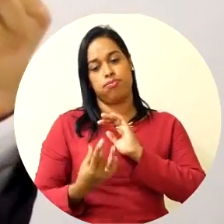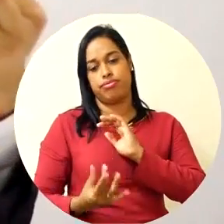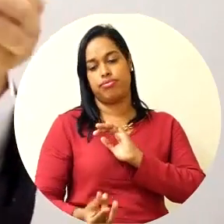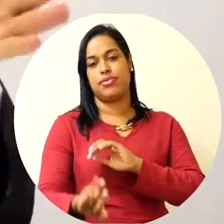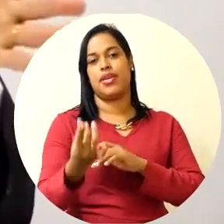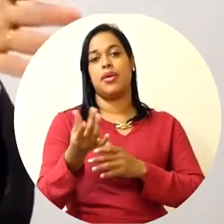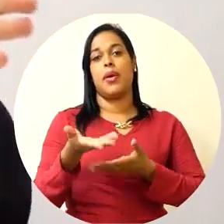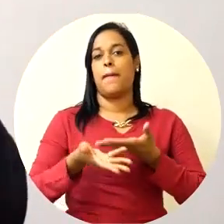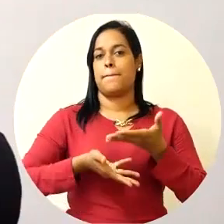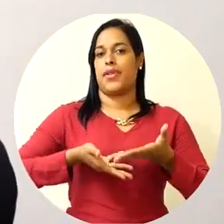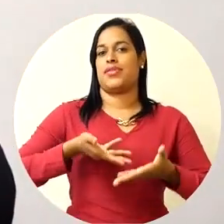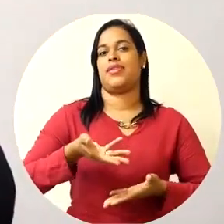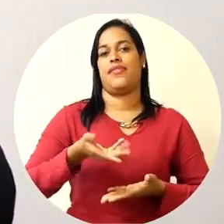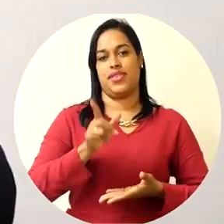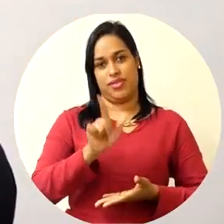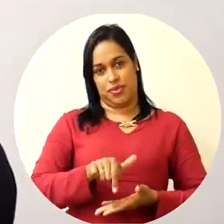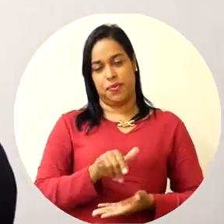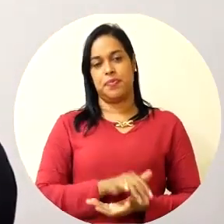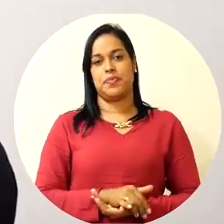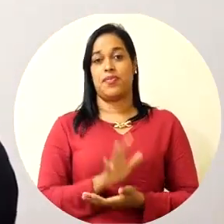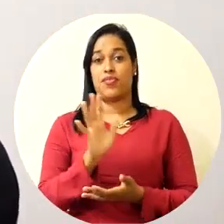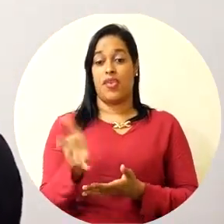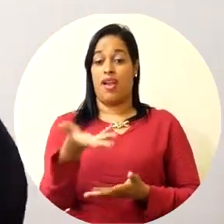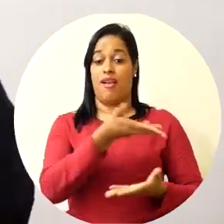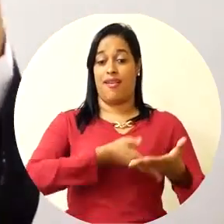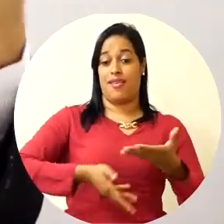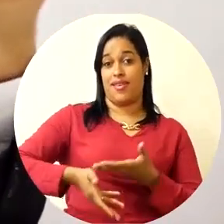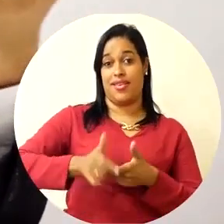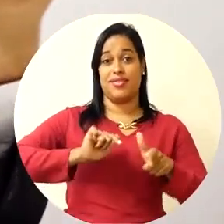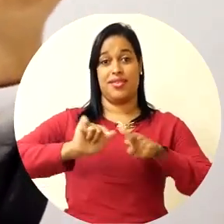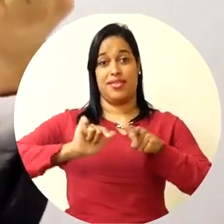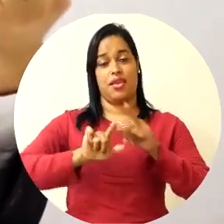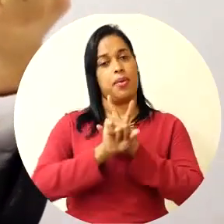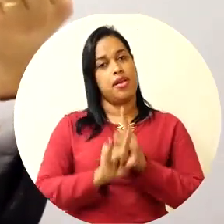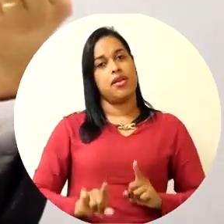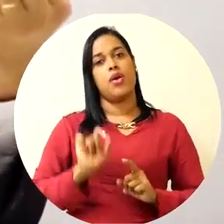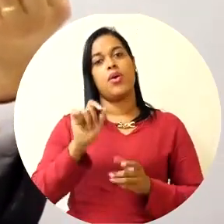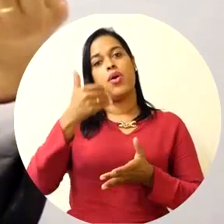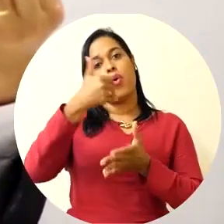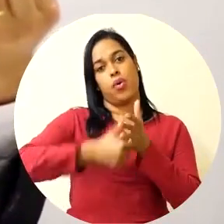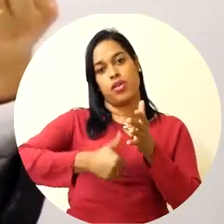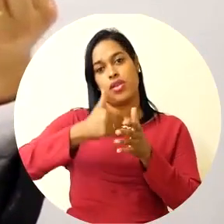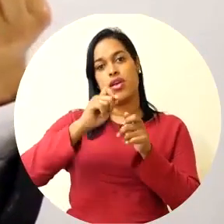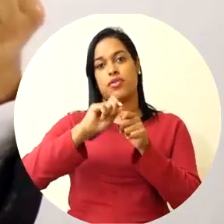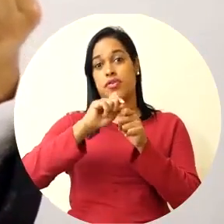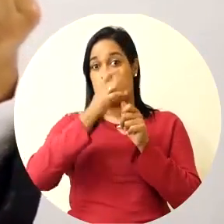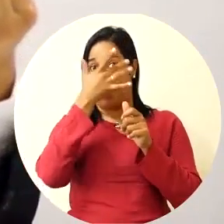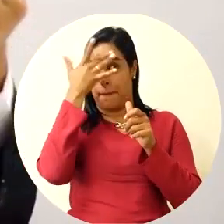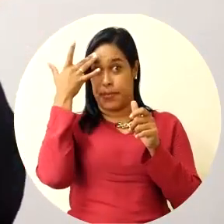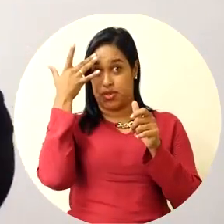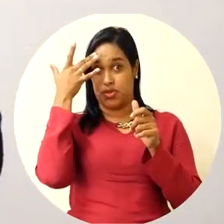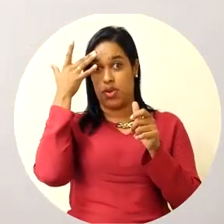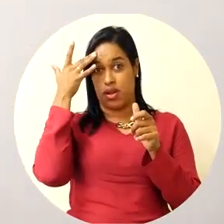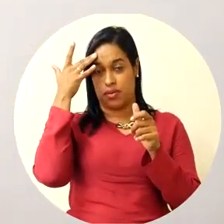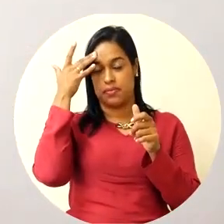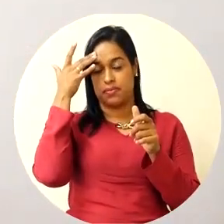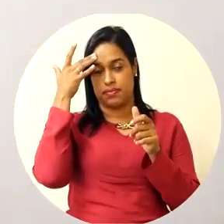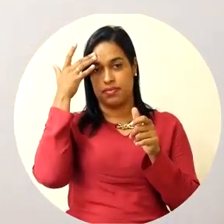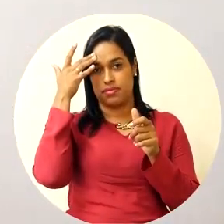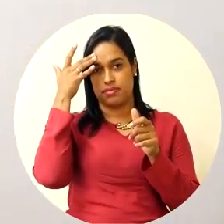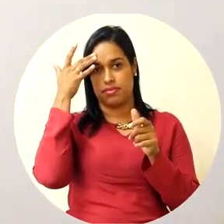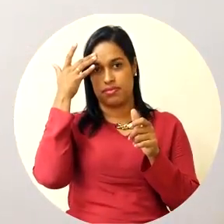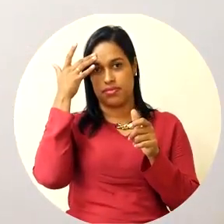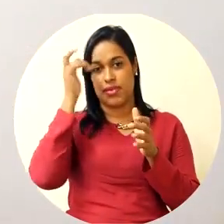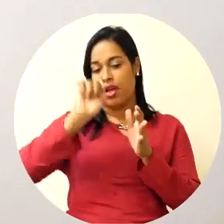determinado ou indeterminado para uma prestação de determinado serviço. Já a relação de emprego, não. É um contrato feito por uma pessoa